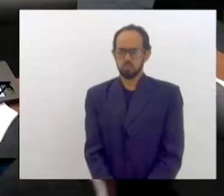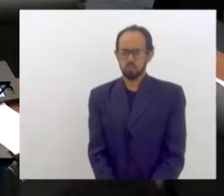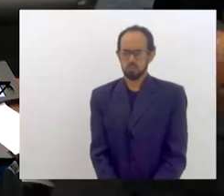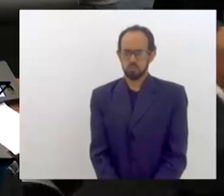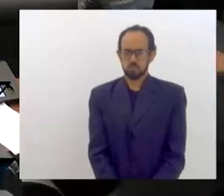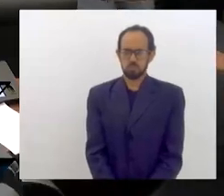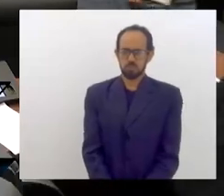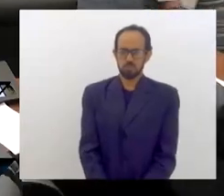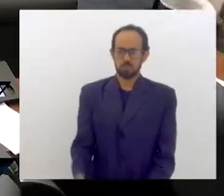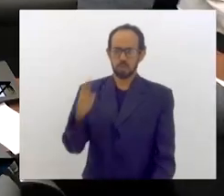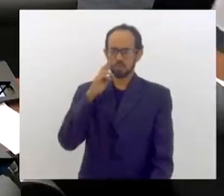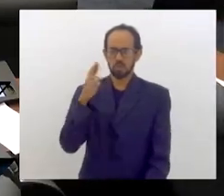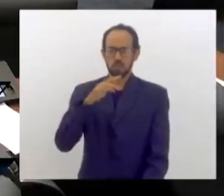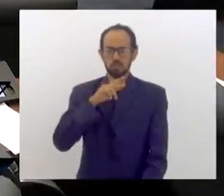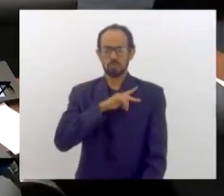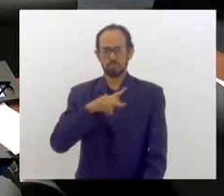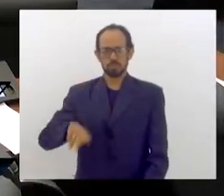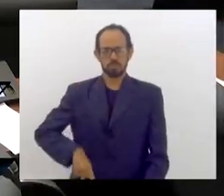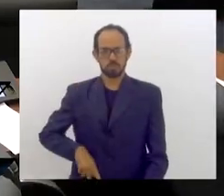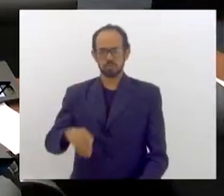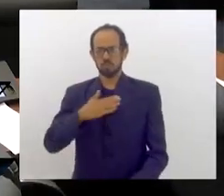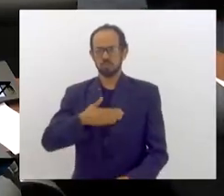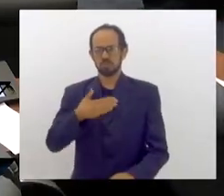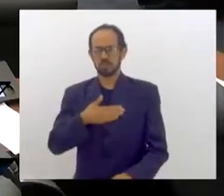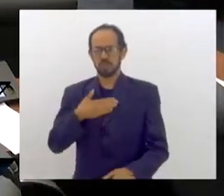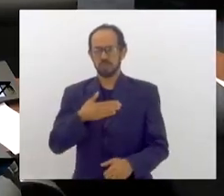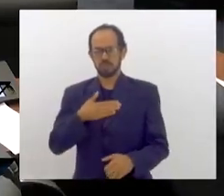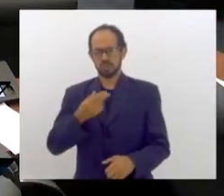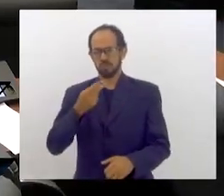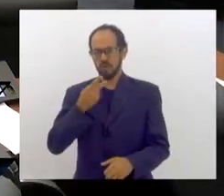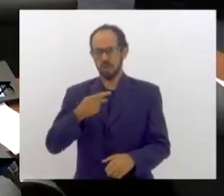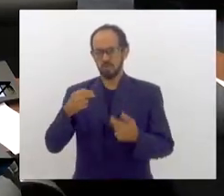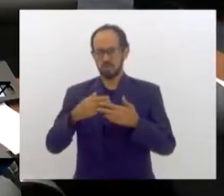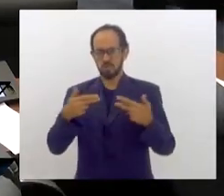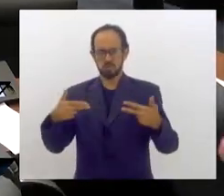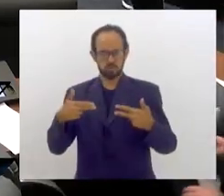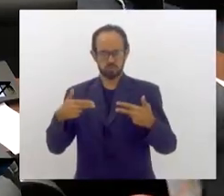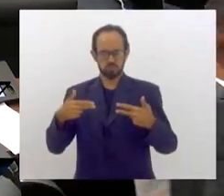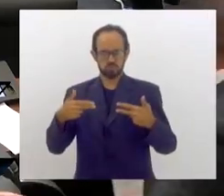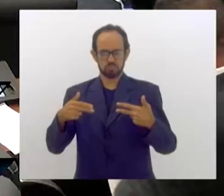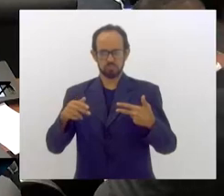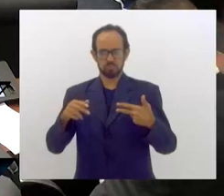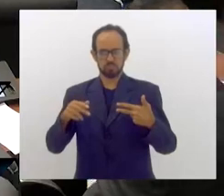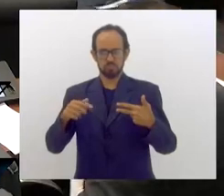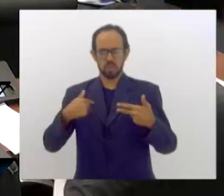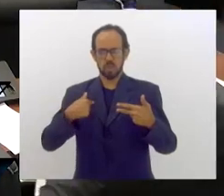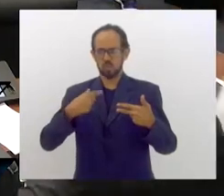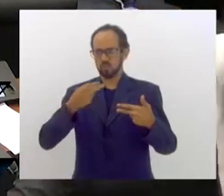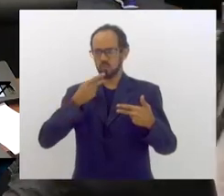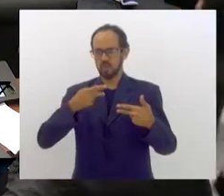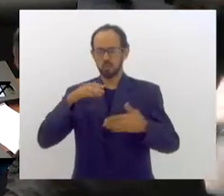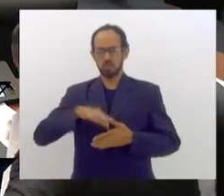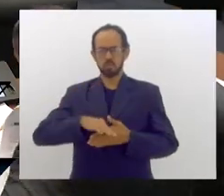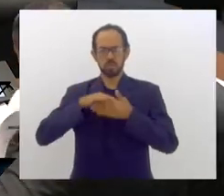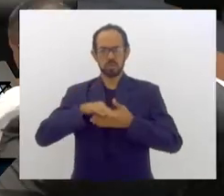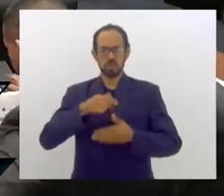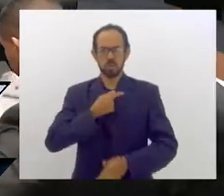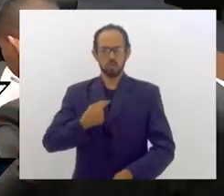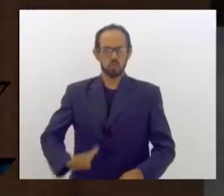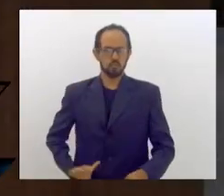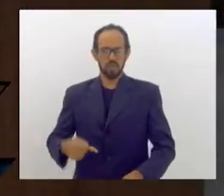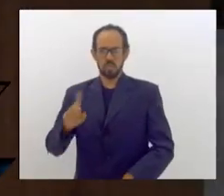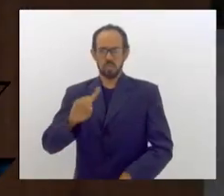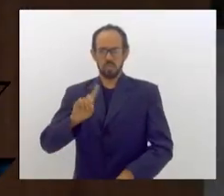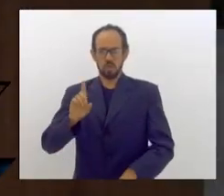Senhor presidente, queria levantar uma questão aqui. Não estou falando como líder do governo, estou falando aqui